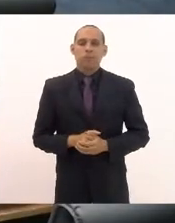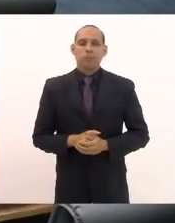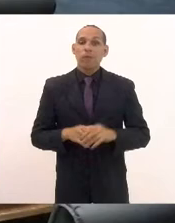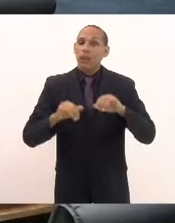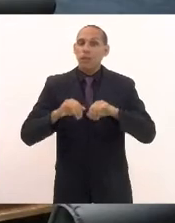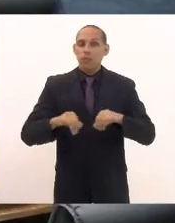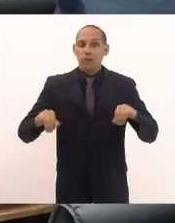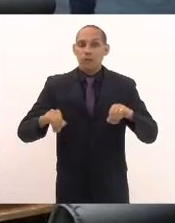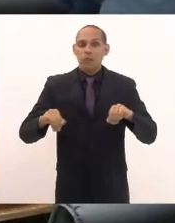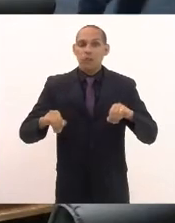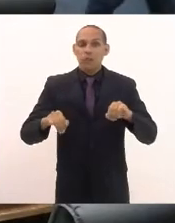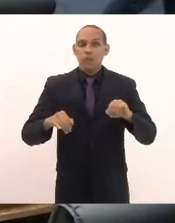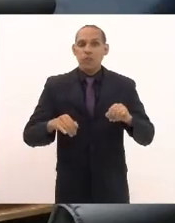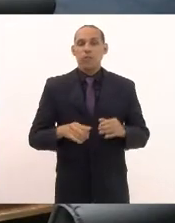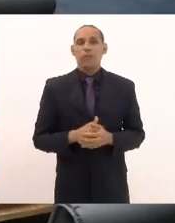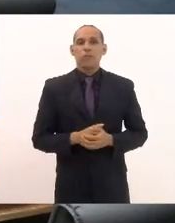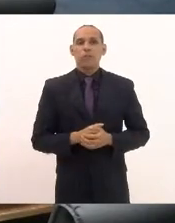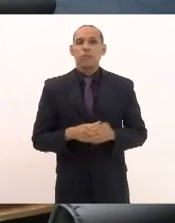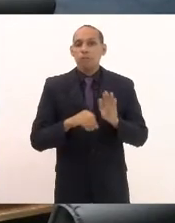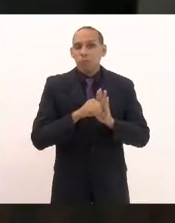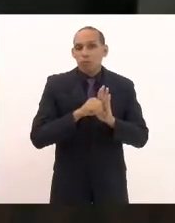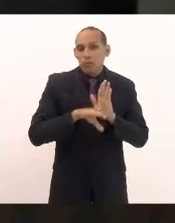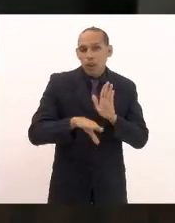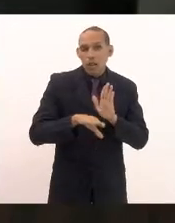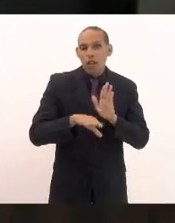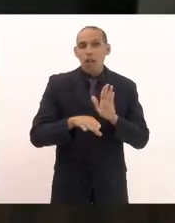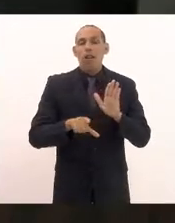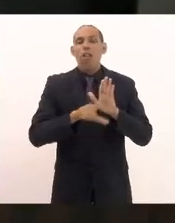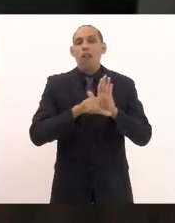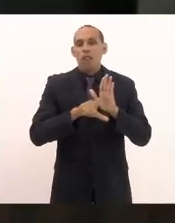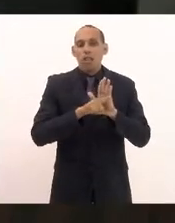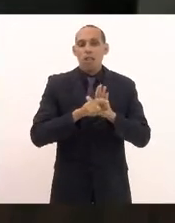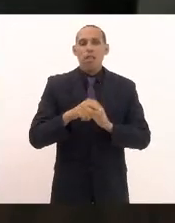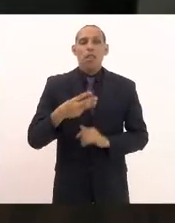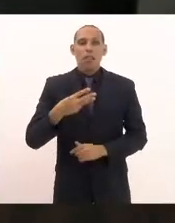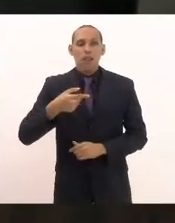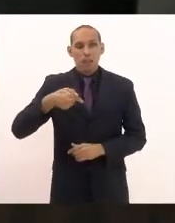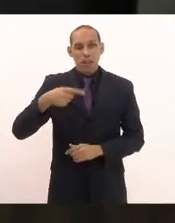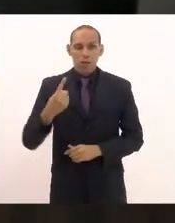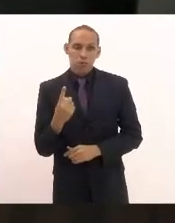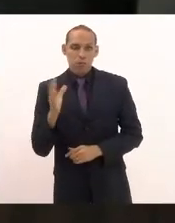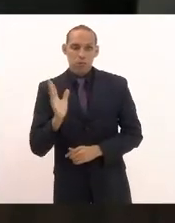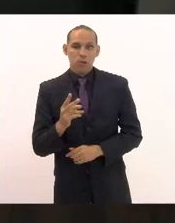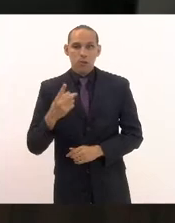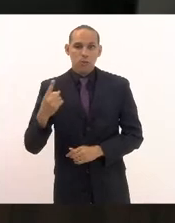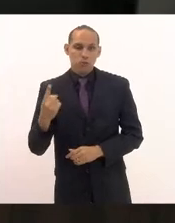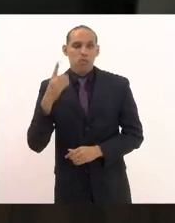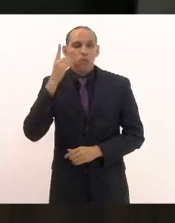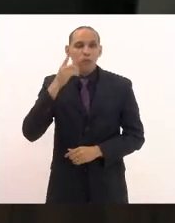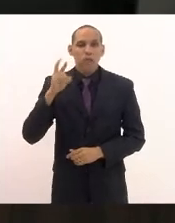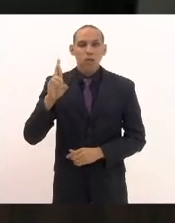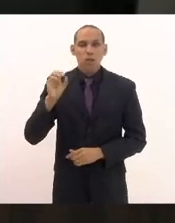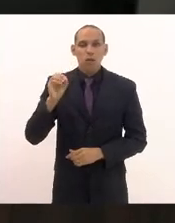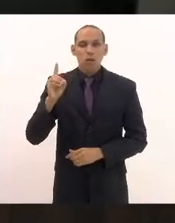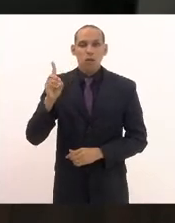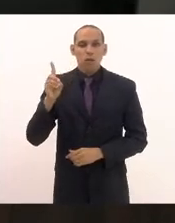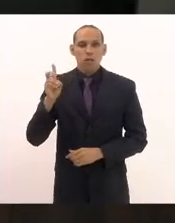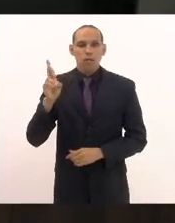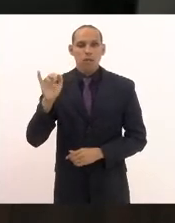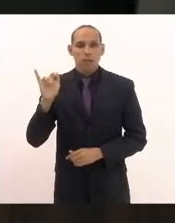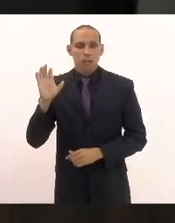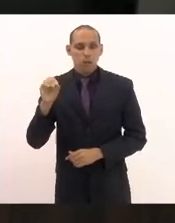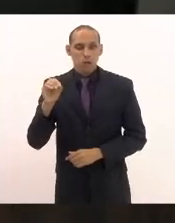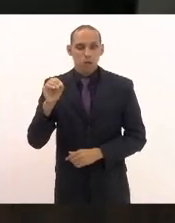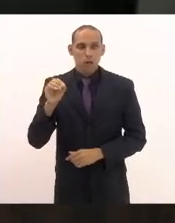Anuncio. Indicação legislativa número 371-2021, de autoria do deputado Rodrigo Amorim, que solicita ao excelentíssimo